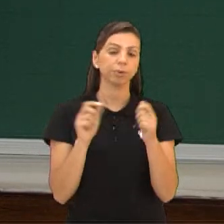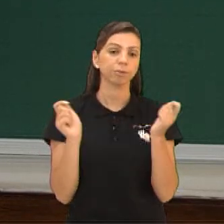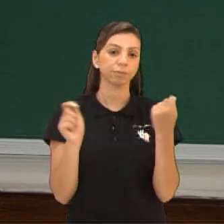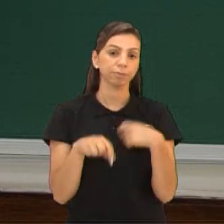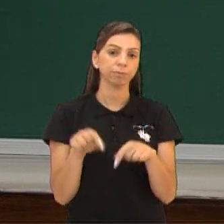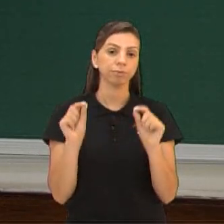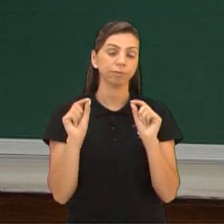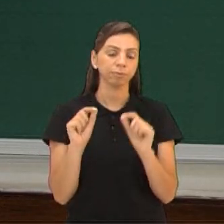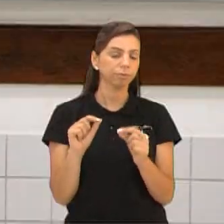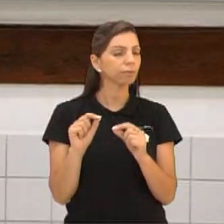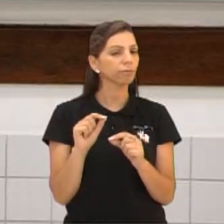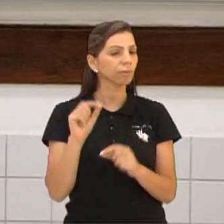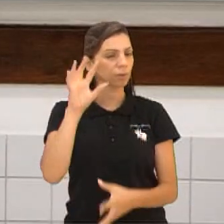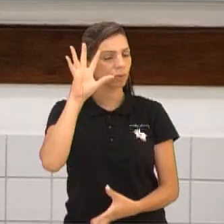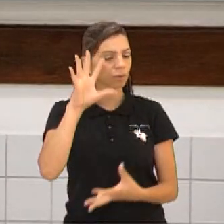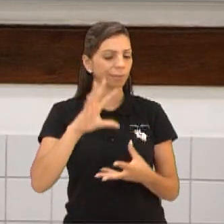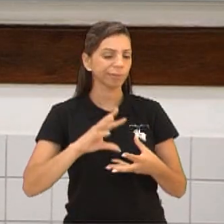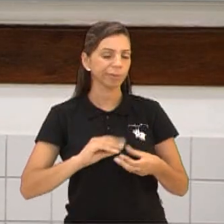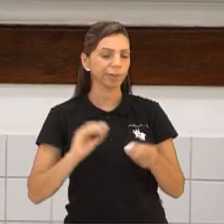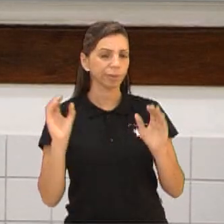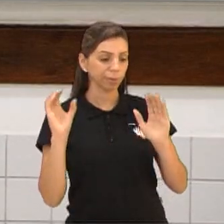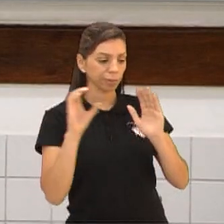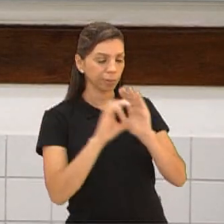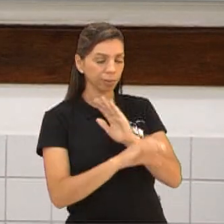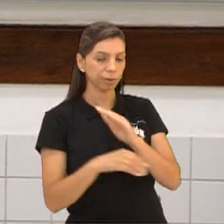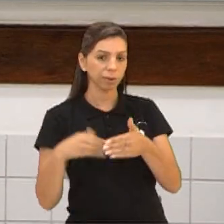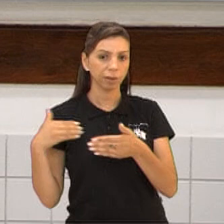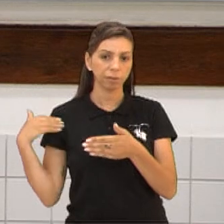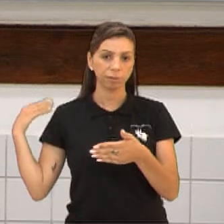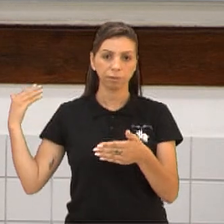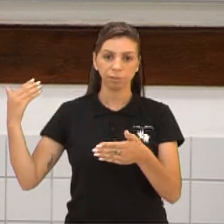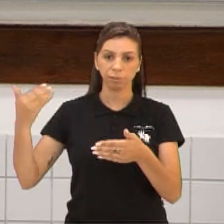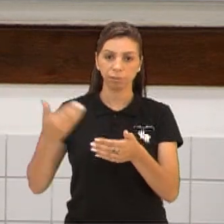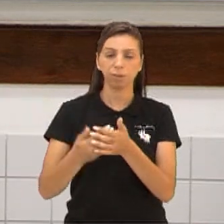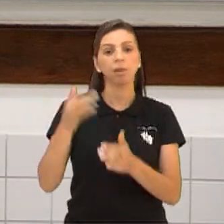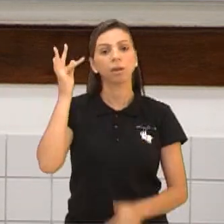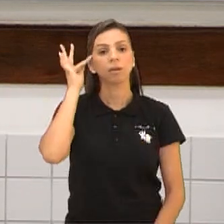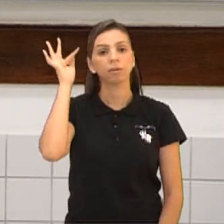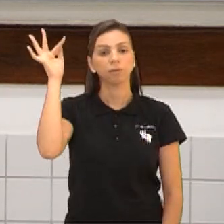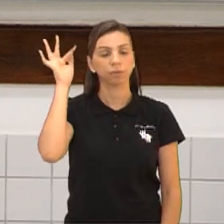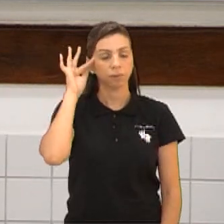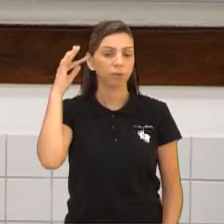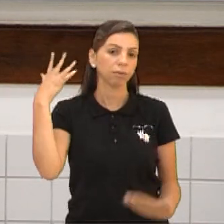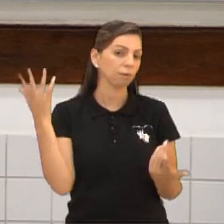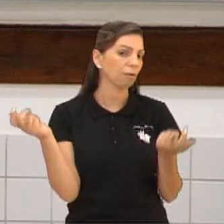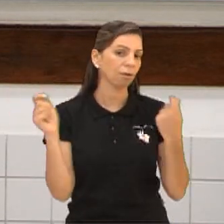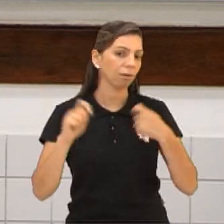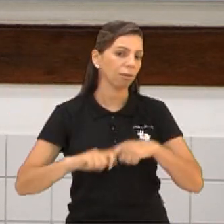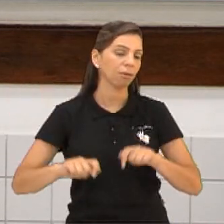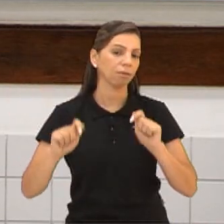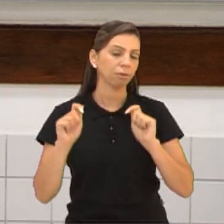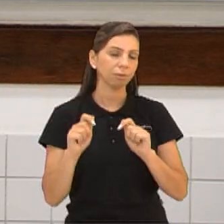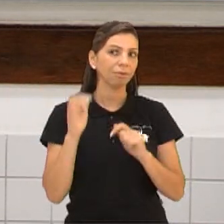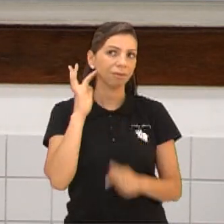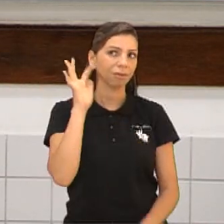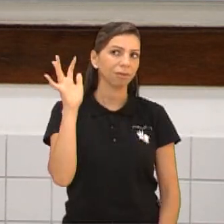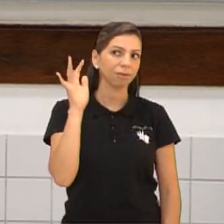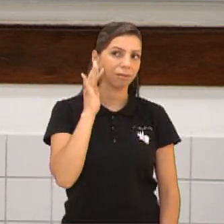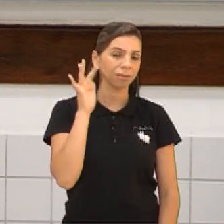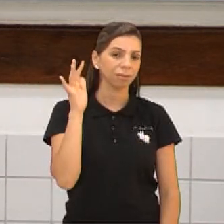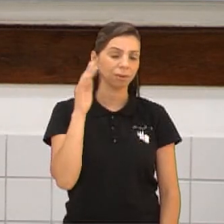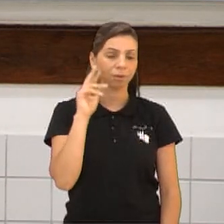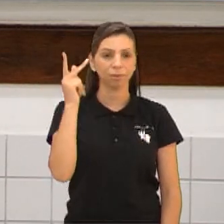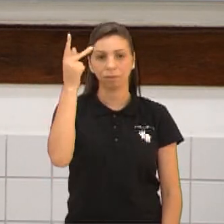também entender que determinados conceitos ao longo da história da filosofia, eles não foram refletidos ao